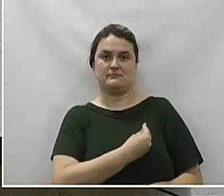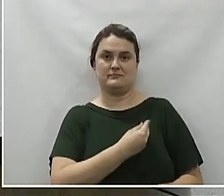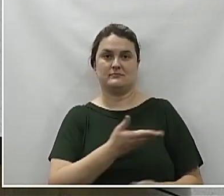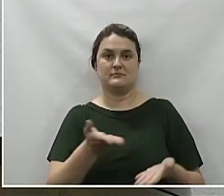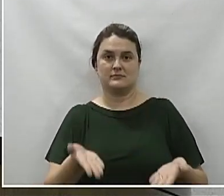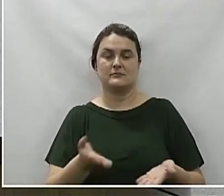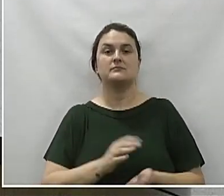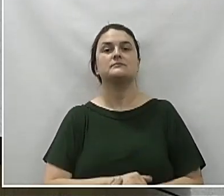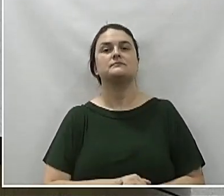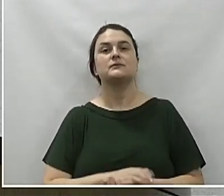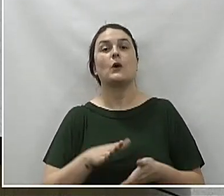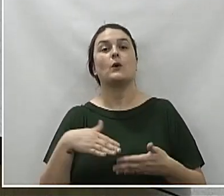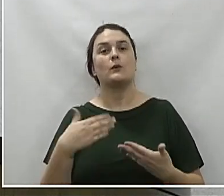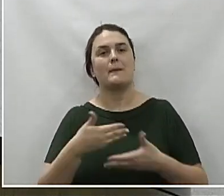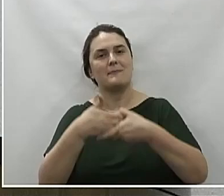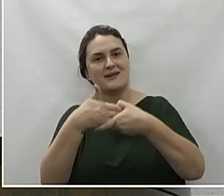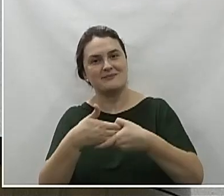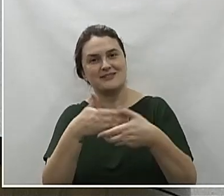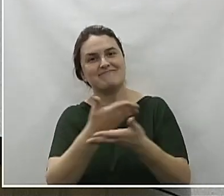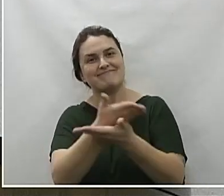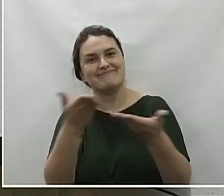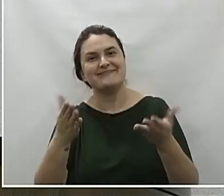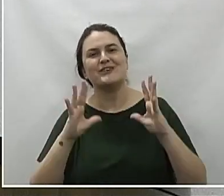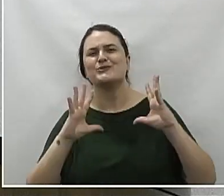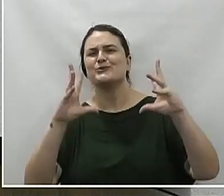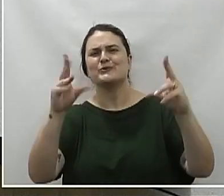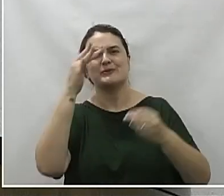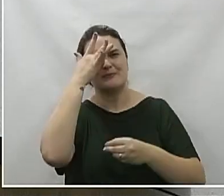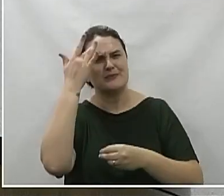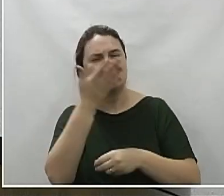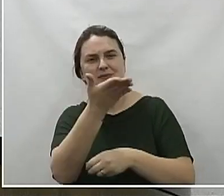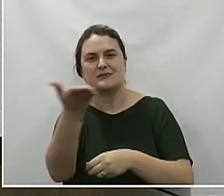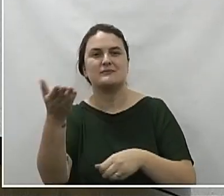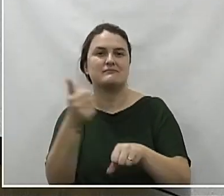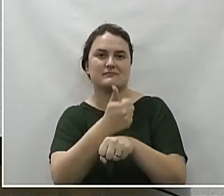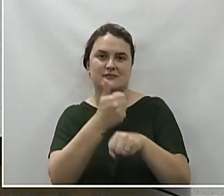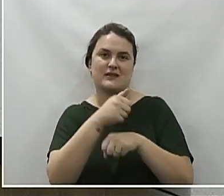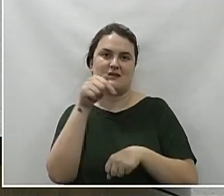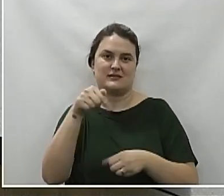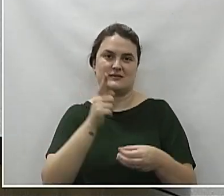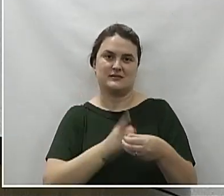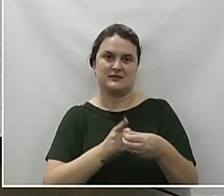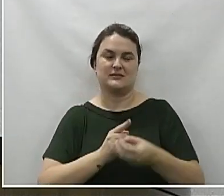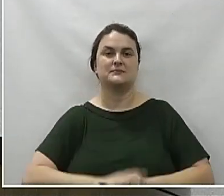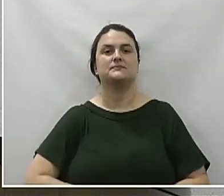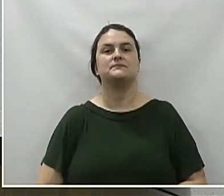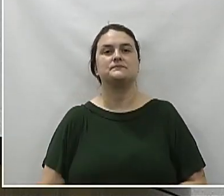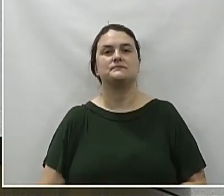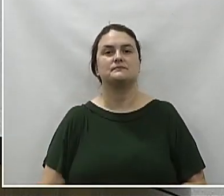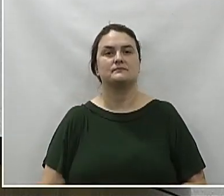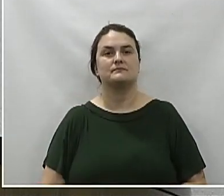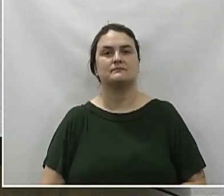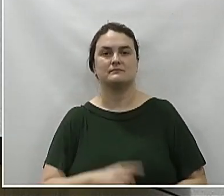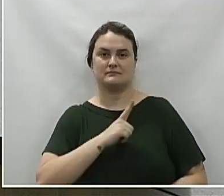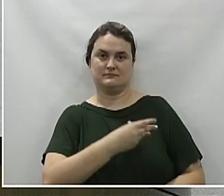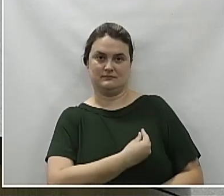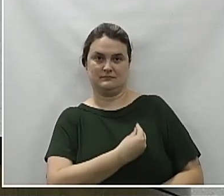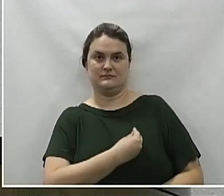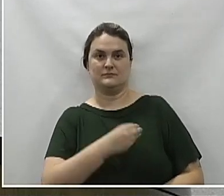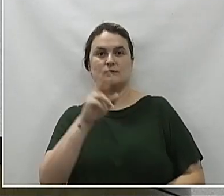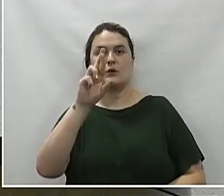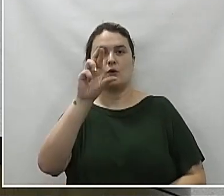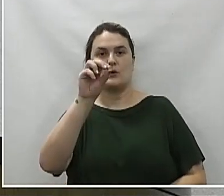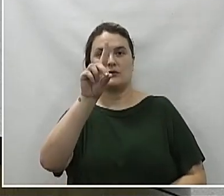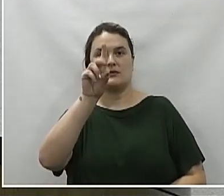noite e quando Estendeu Parabéns a você Estendeu Parabéns a todos os demais profissionais de nossa cidade aqui de União da Vitória quero parabenizar